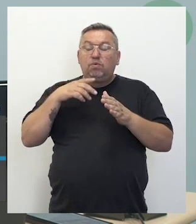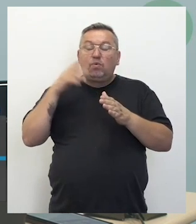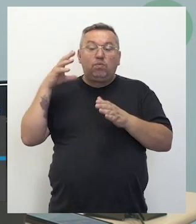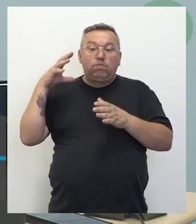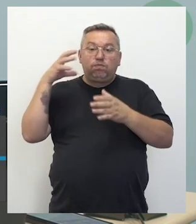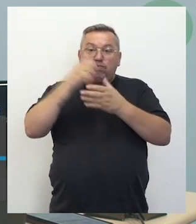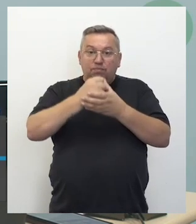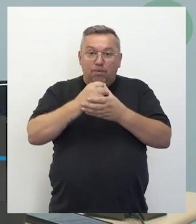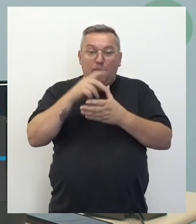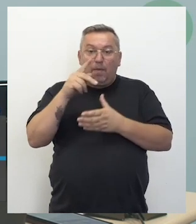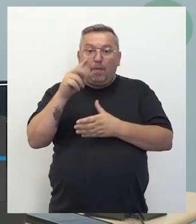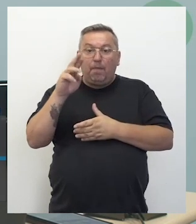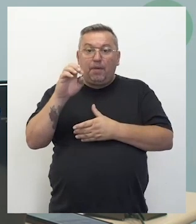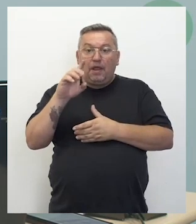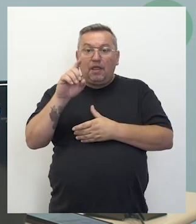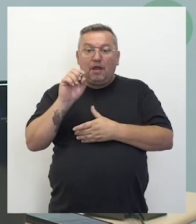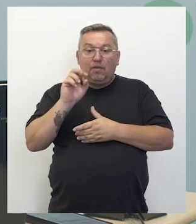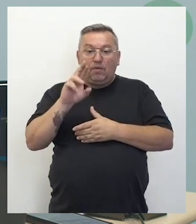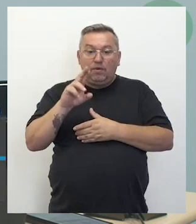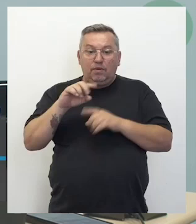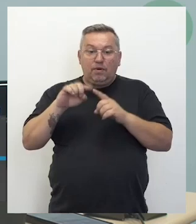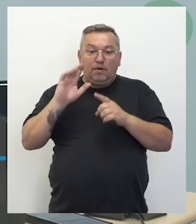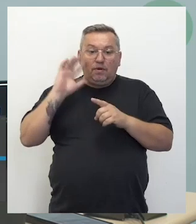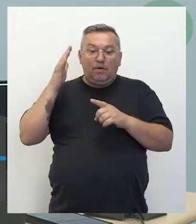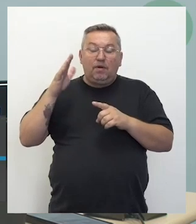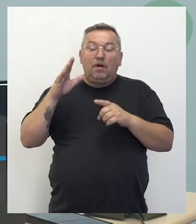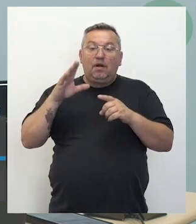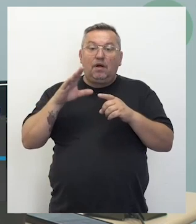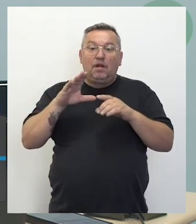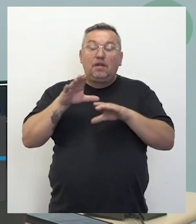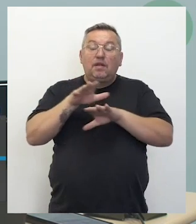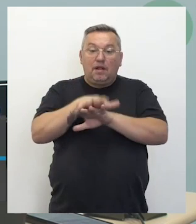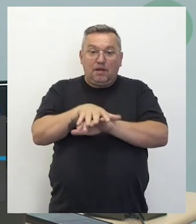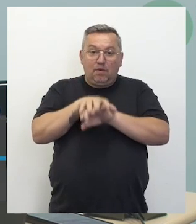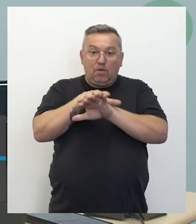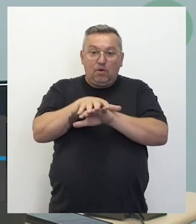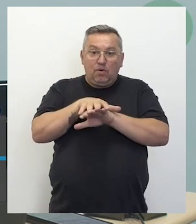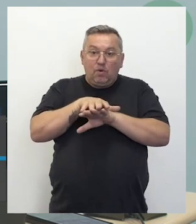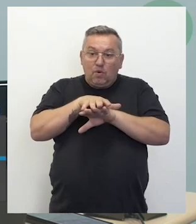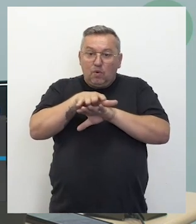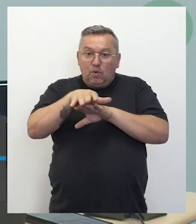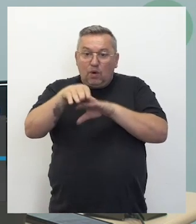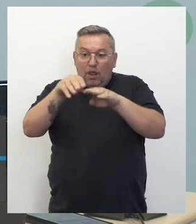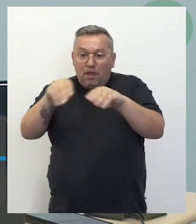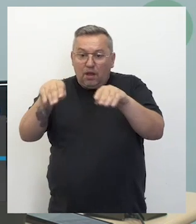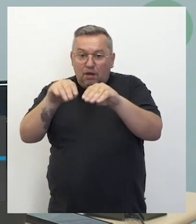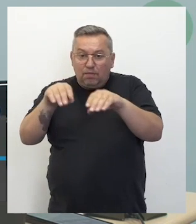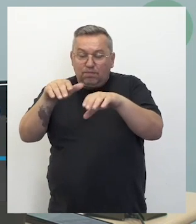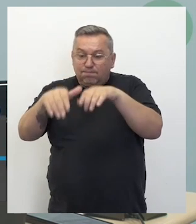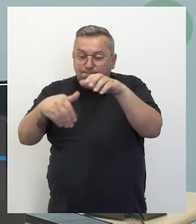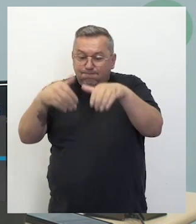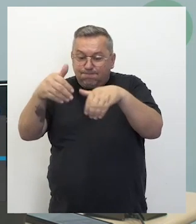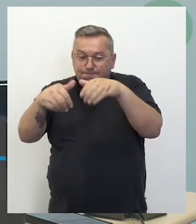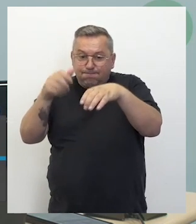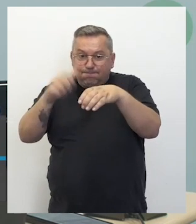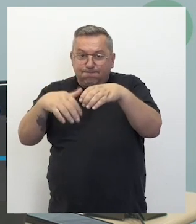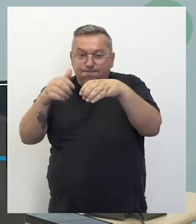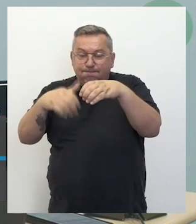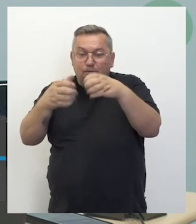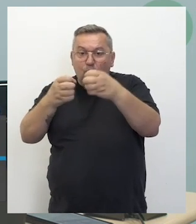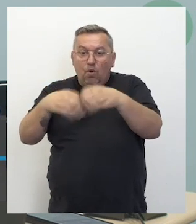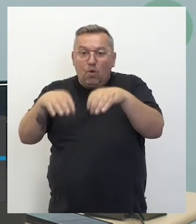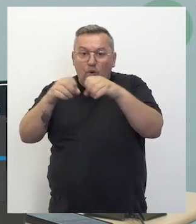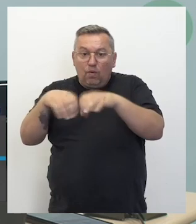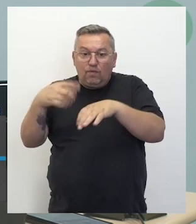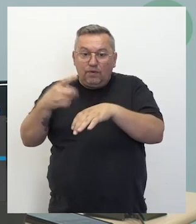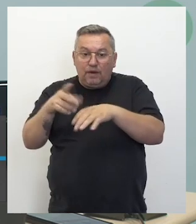né? Você tem que lembrar que a tartaruga, ela vai lá, igual falaram aqui, a tartaruga marinha, ela vai lá na areia, ela vai cavar, fazer o